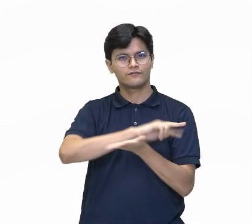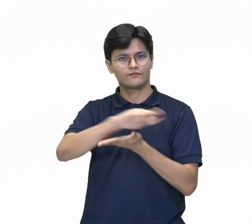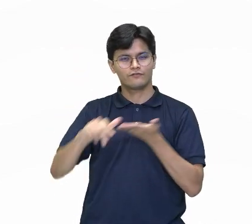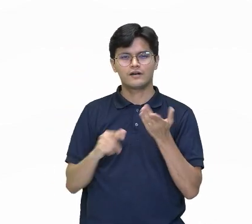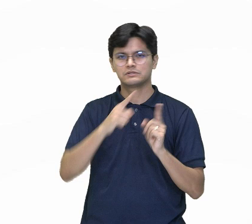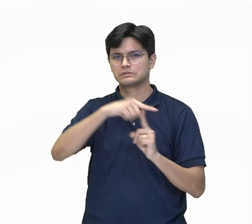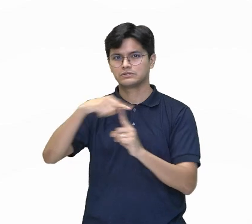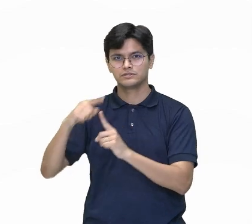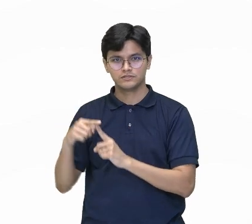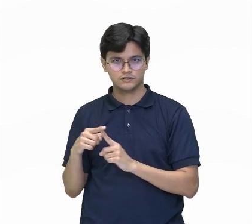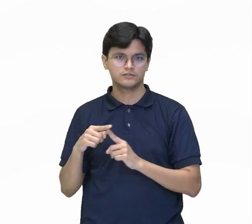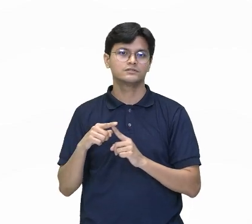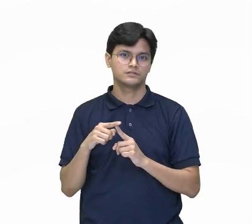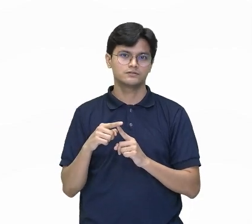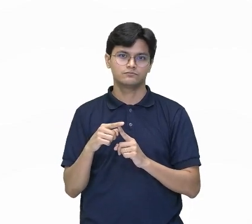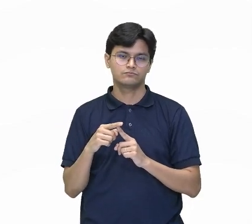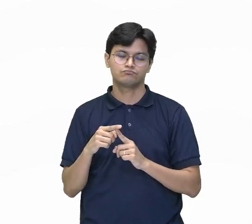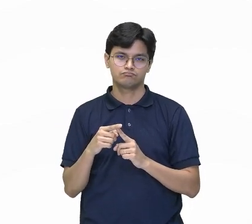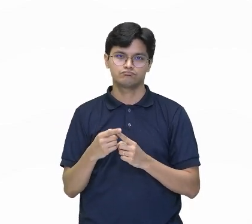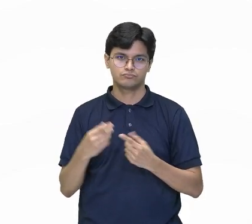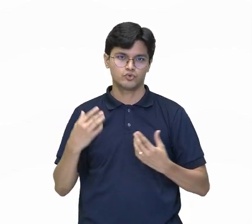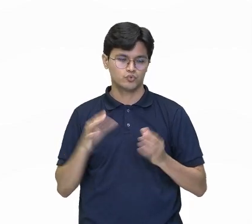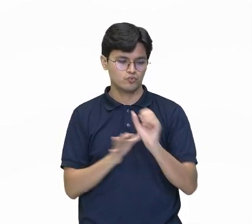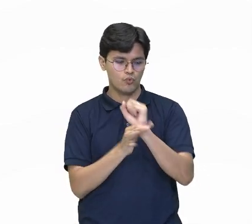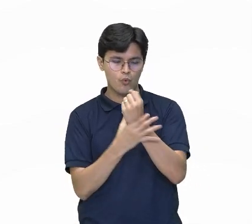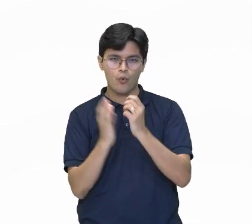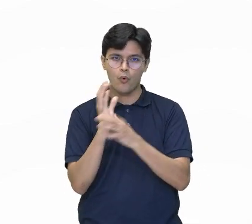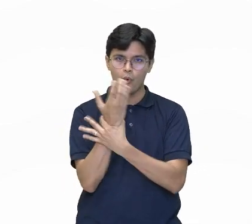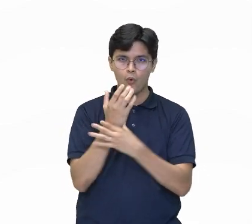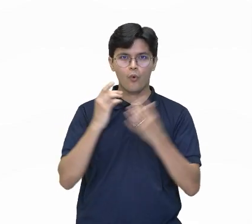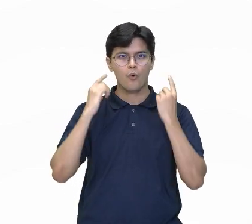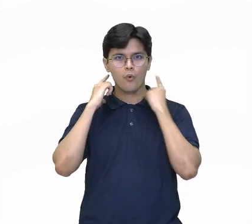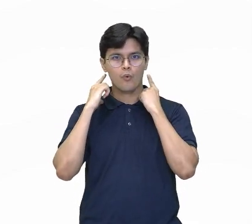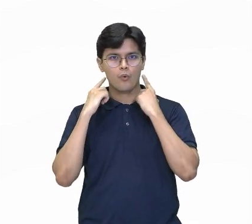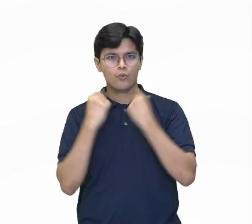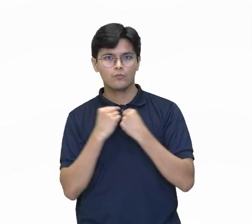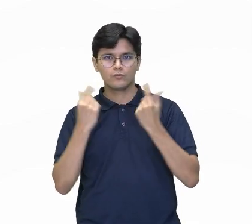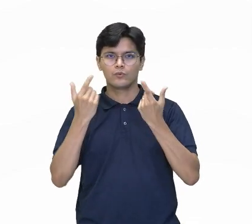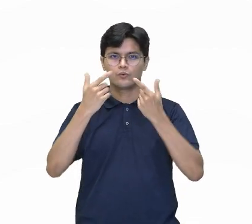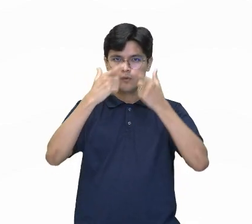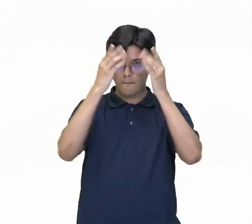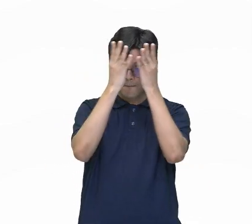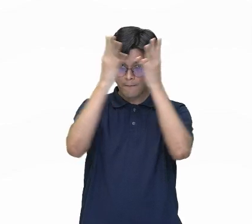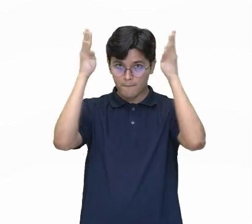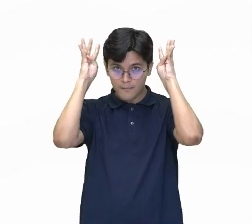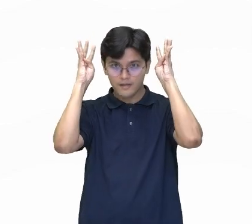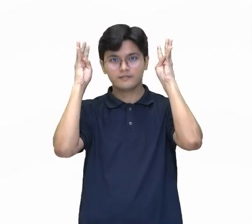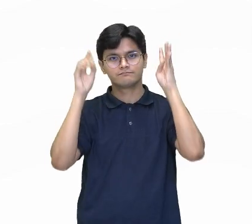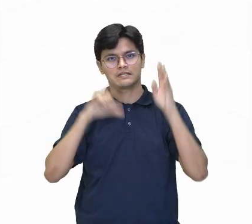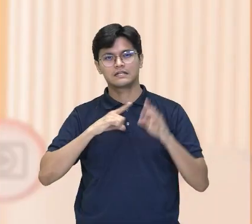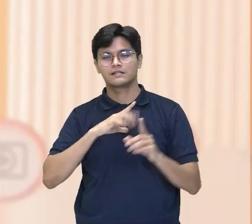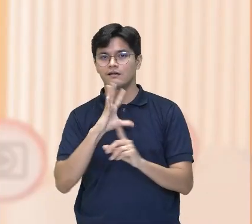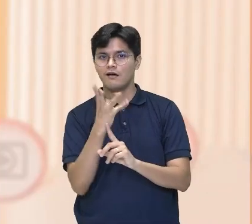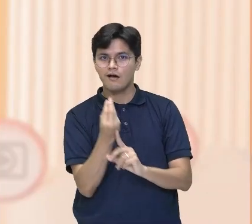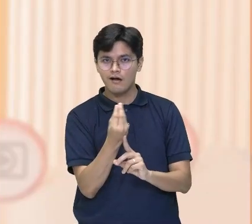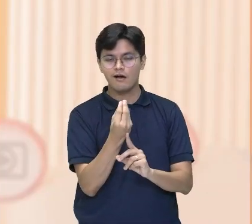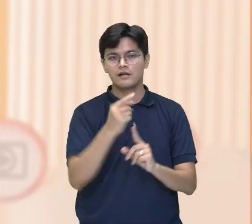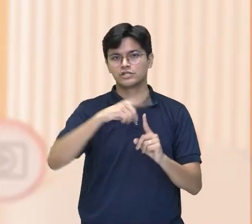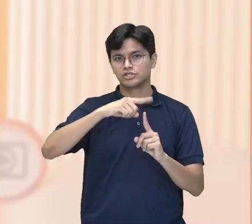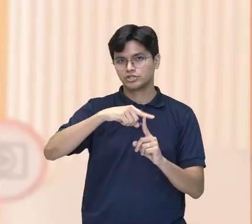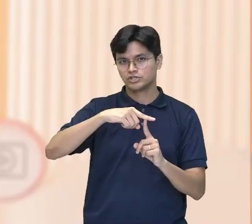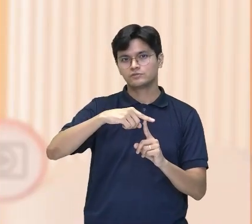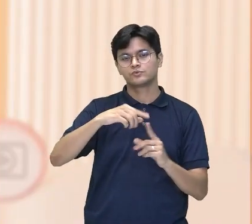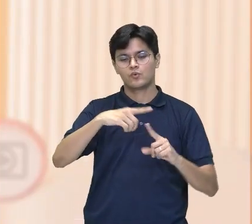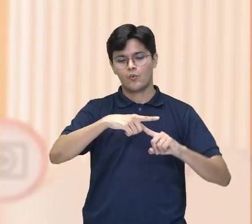ali, que é colocado no corpo, né, naquele momento do ritual, que existe a arte plumária, que são